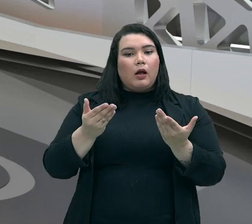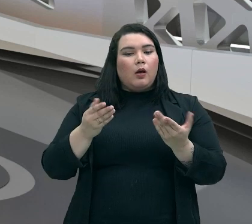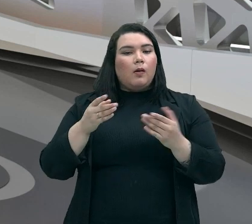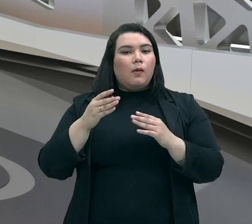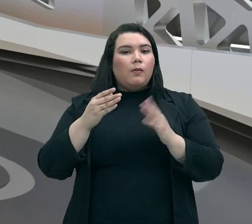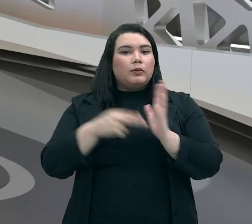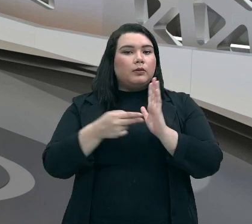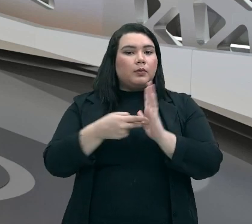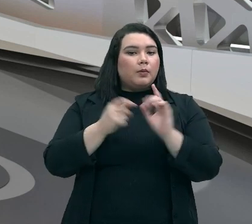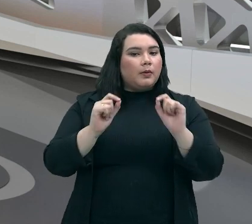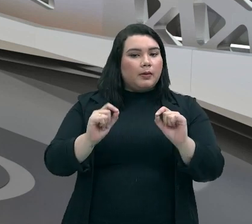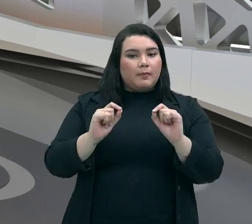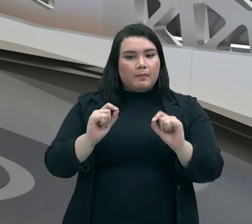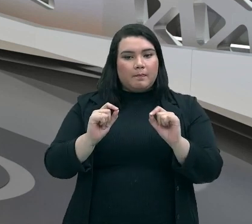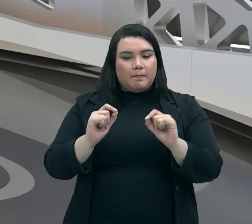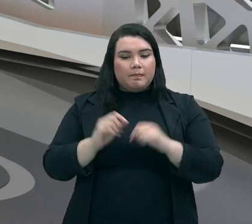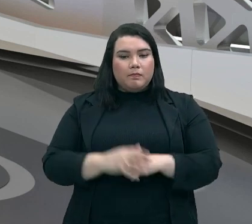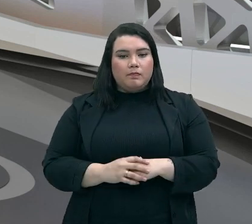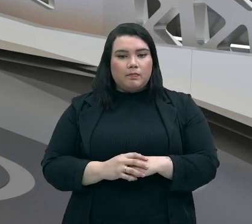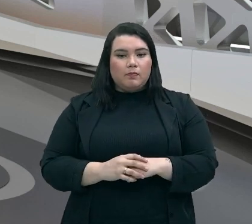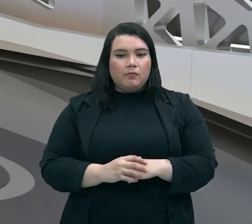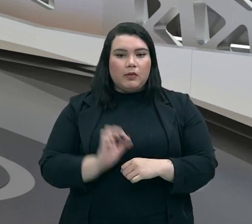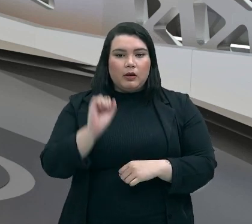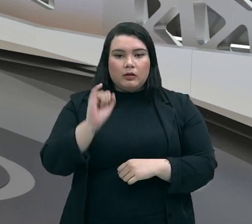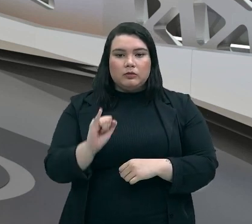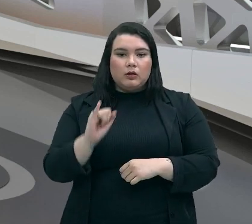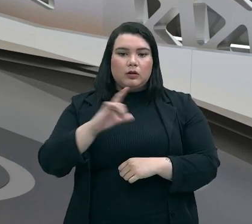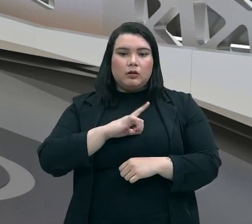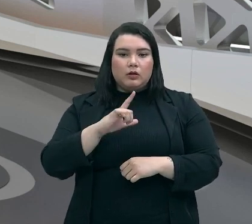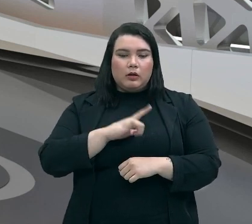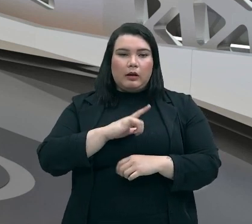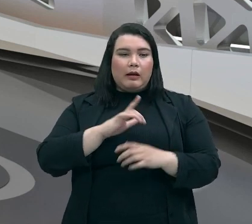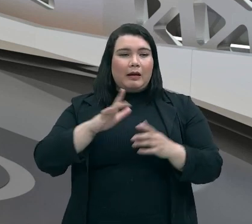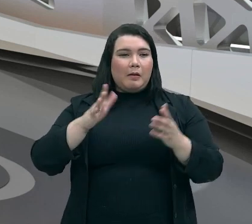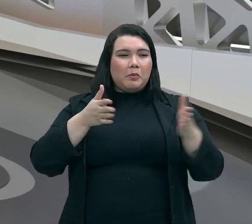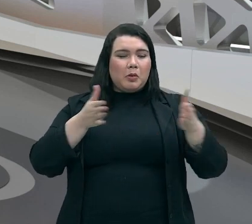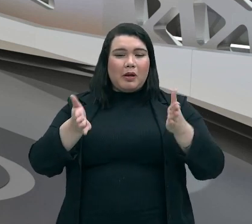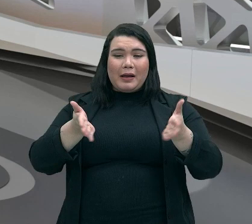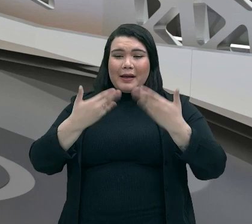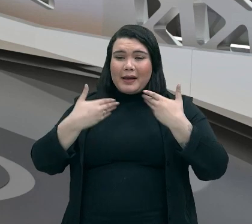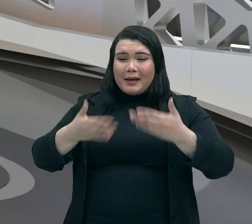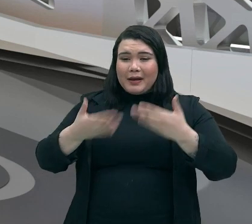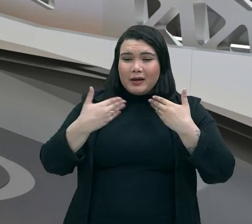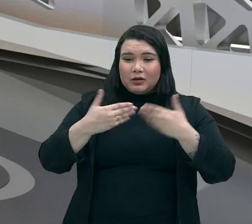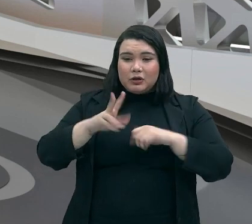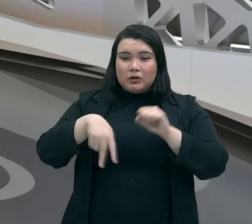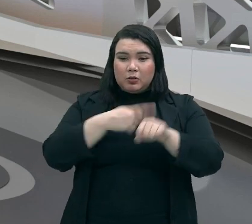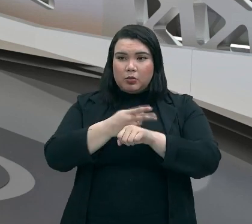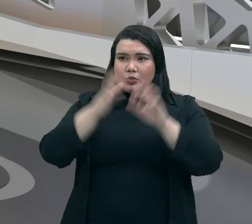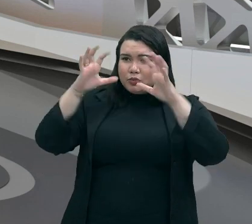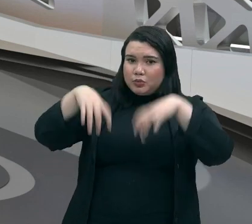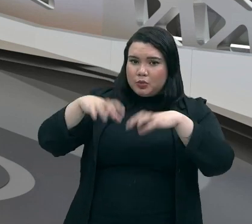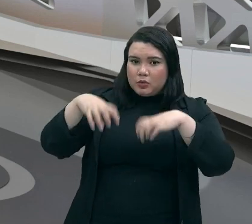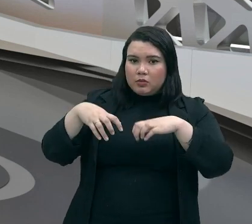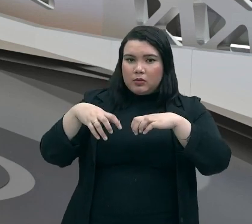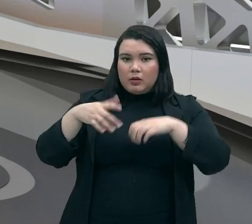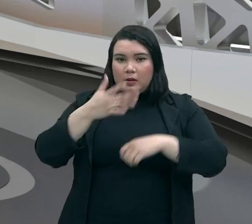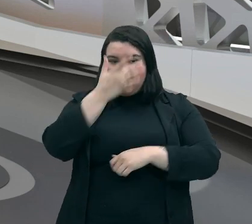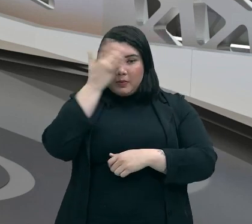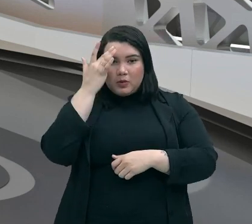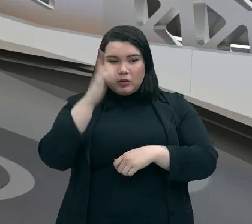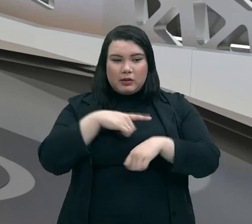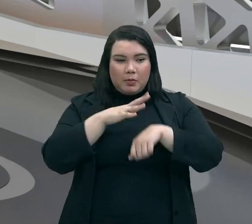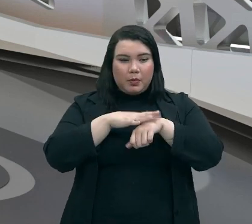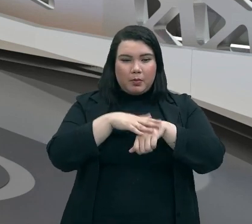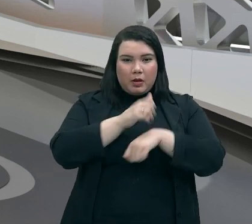temperatura, você está numa temperatura, está bem quente, daqui a pouco começa a chover, as pessoas que são asmáticas,